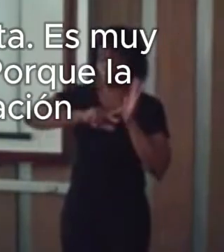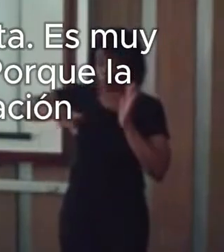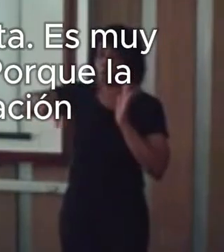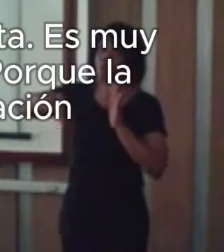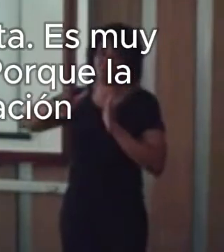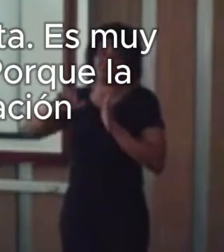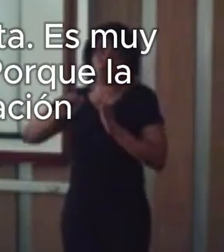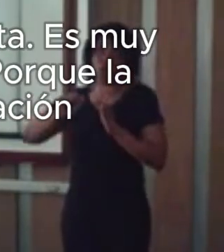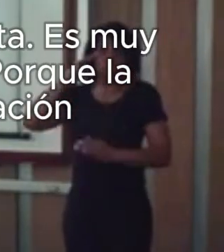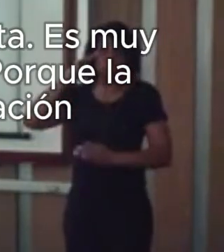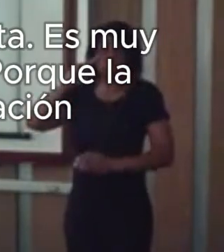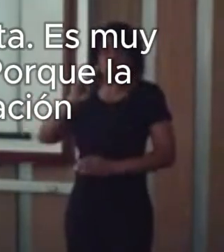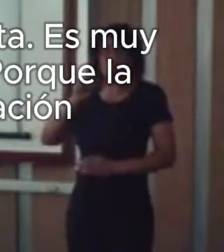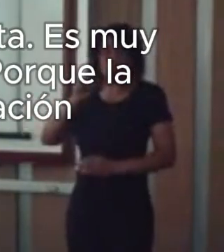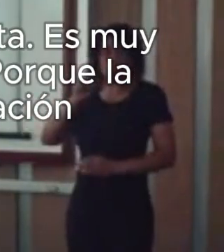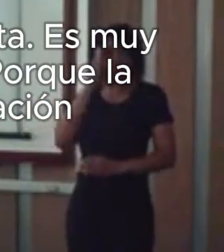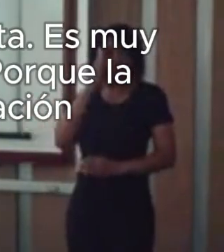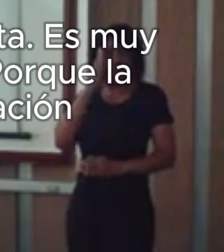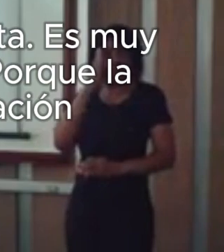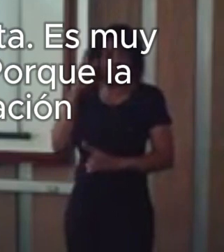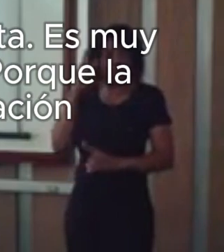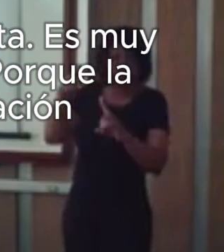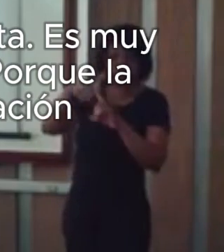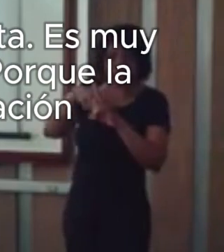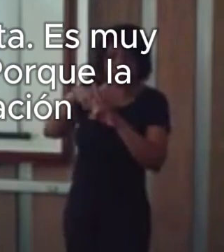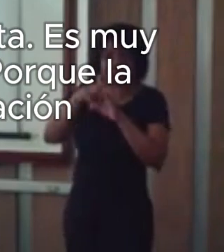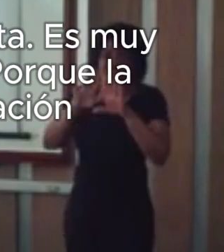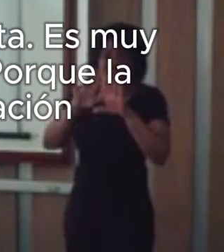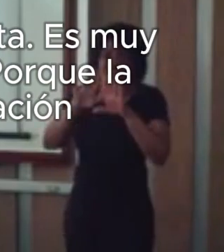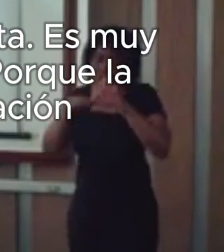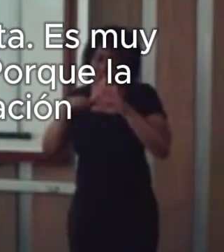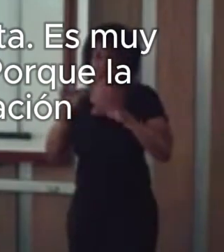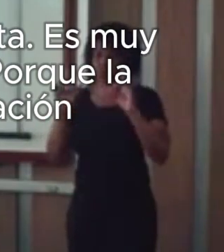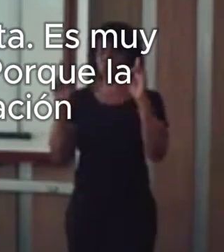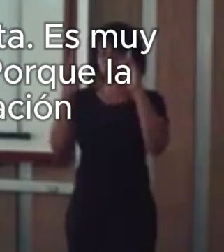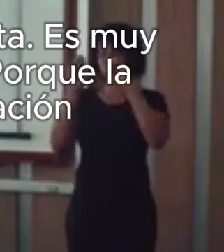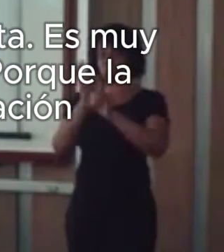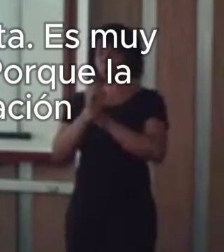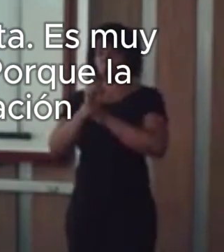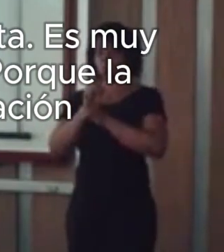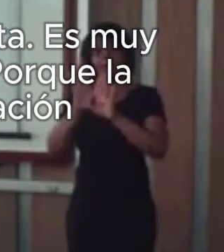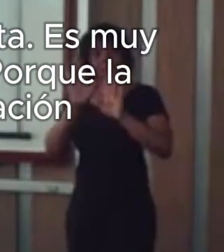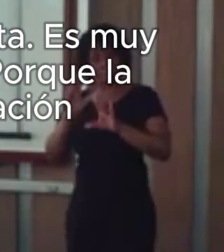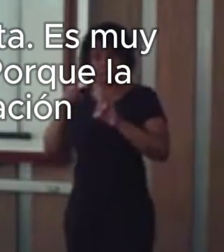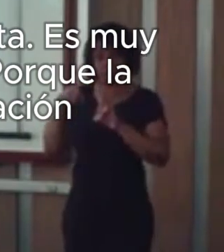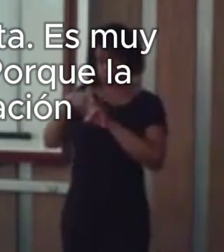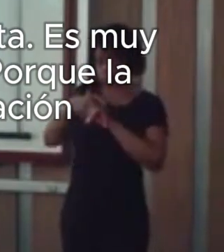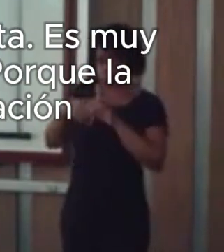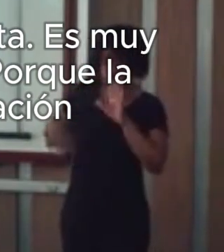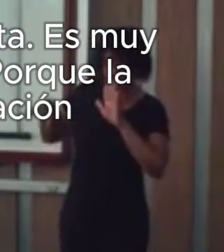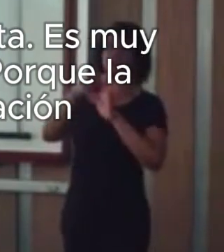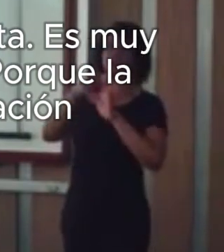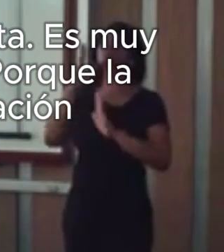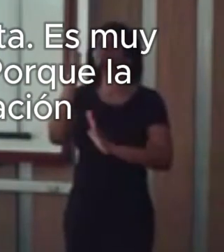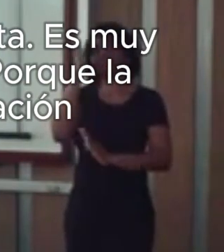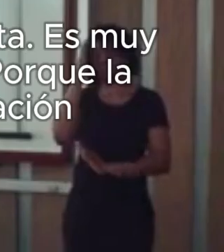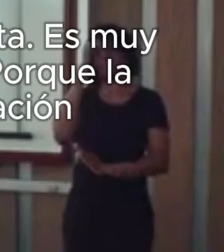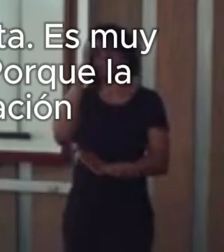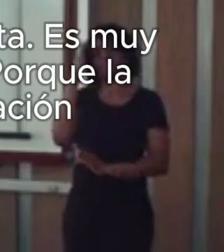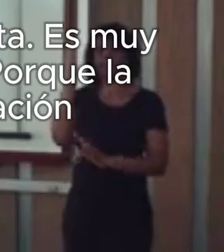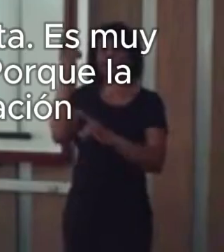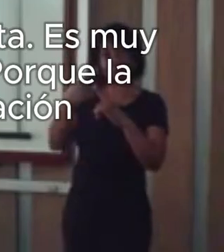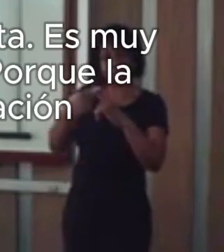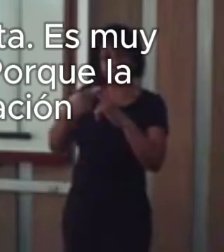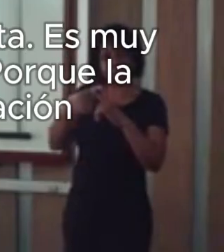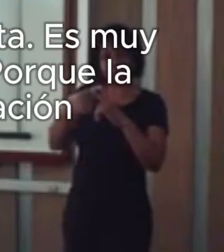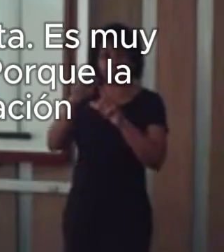dá para saber. O prognóstico para a lesão incompleta ele é muito difícil de ser feito, mas para a lesão completa dá para fazer. Porque a lesão,